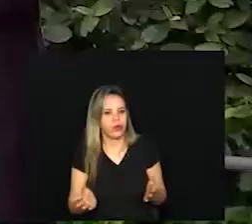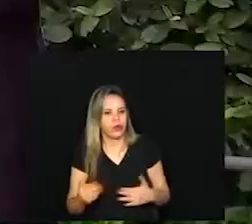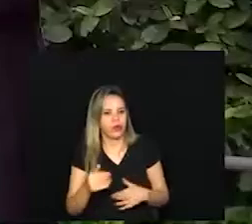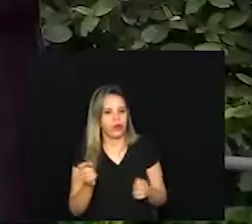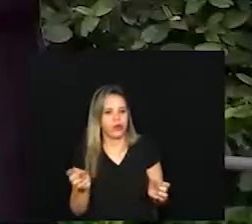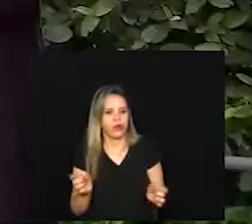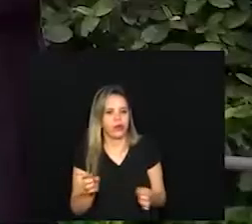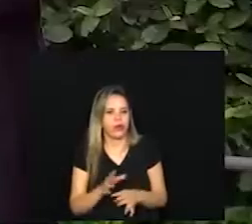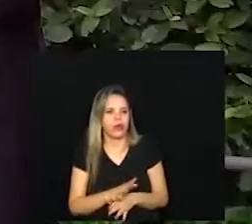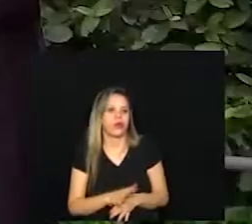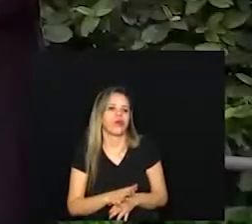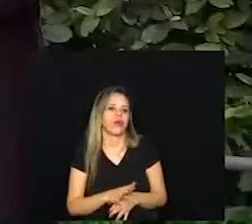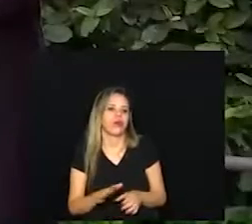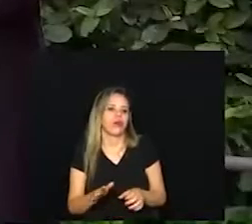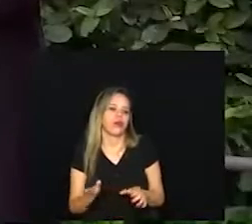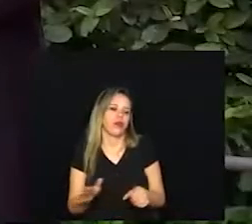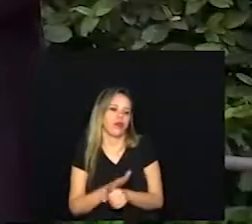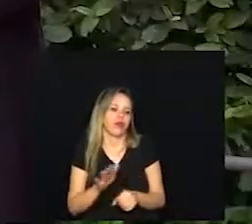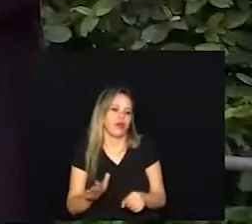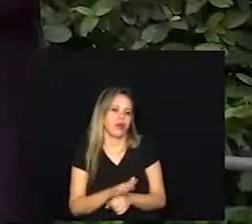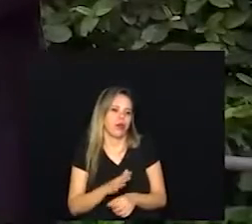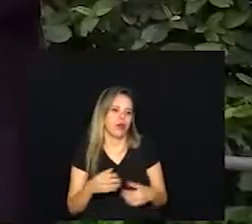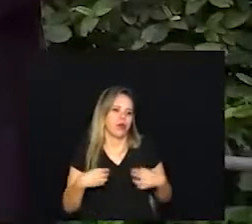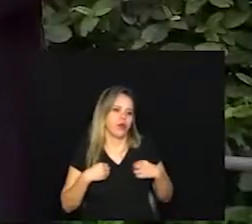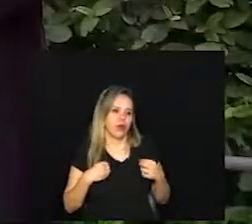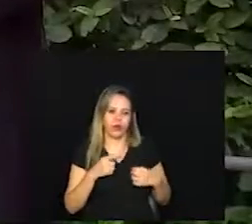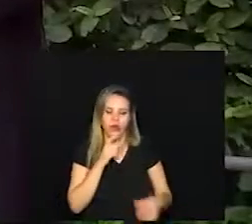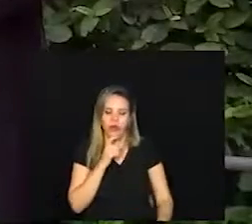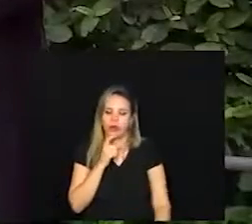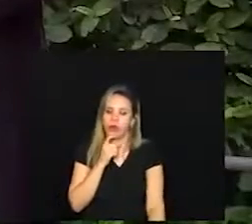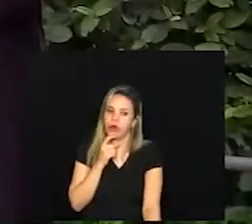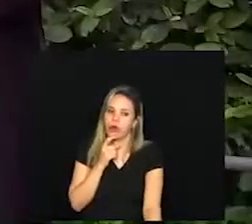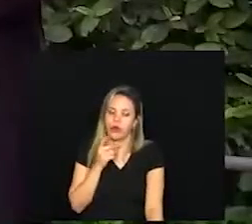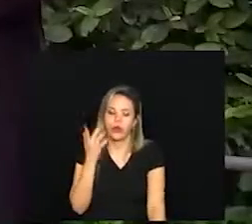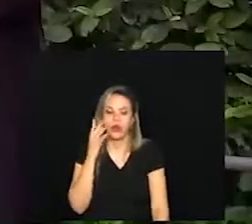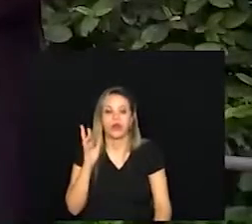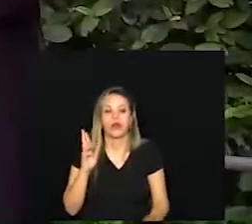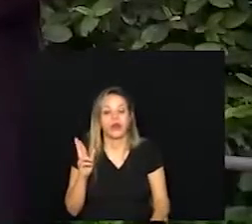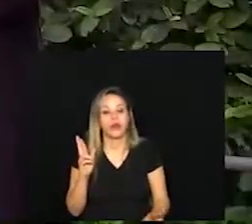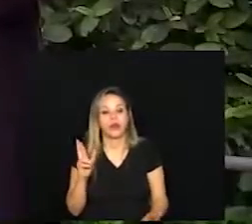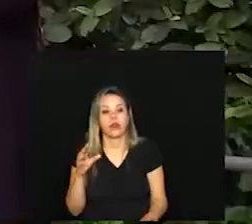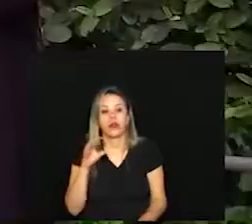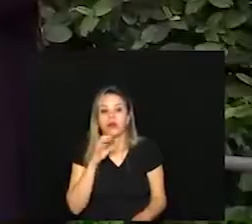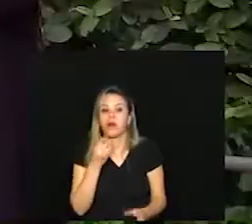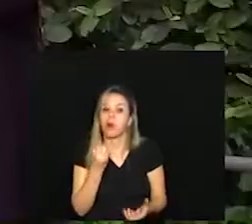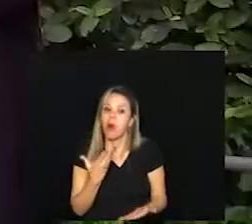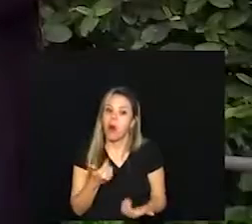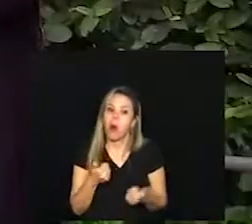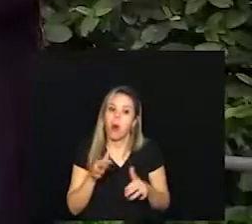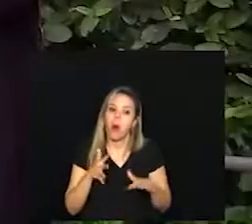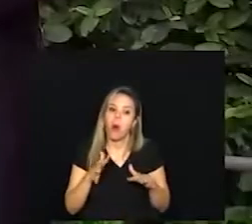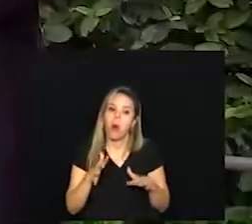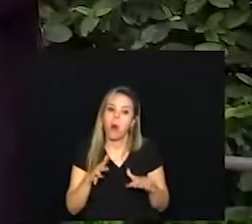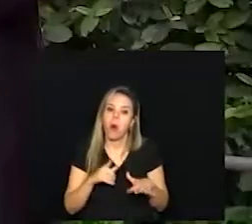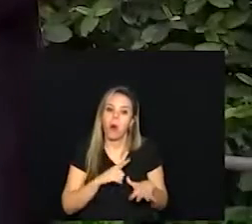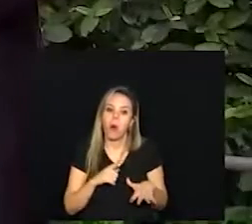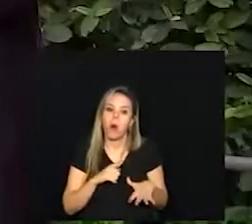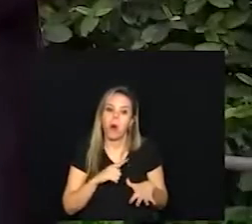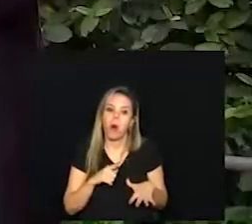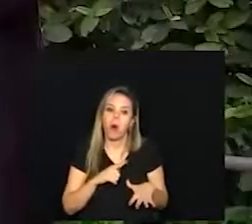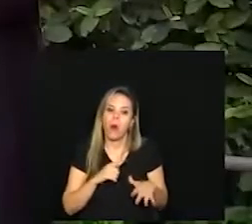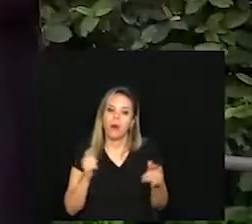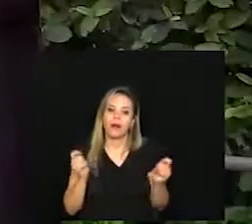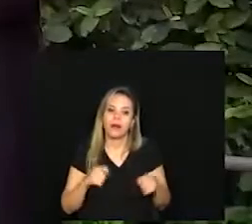acaba, né, enchendo de agasalho. Está numa expectativa considerada razoável? Existe